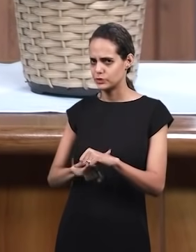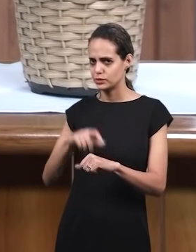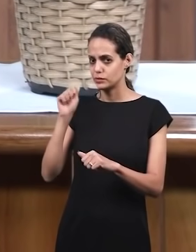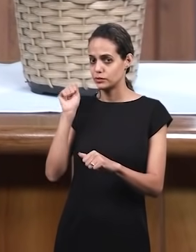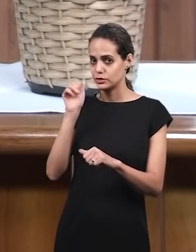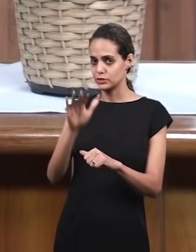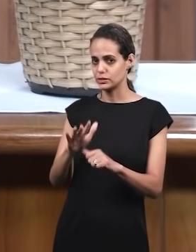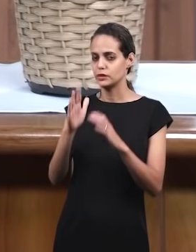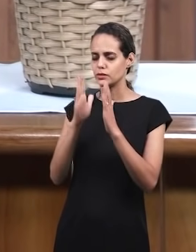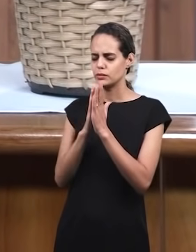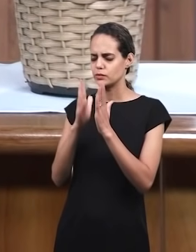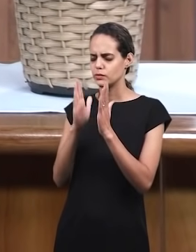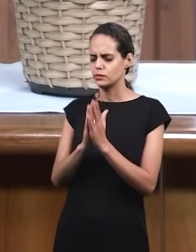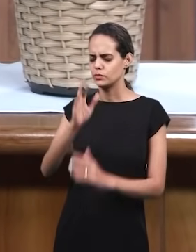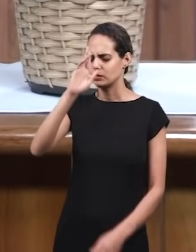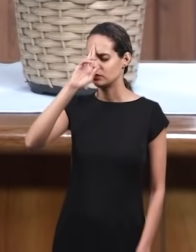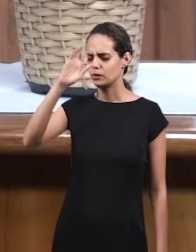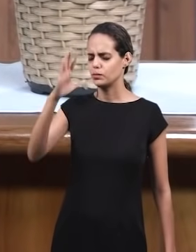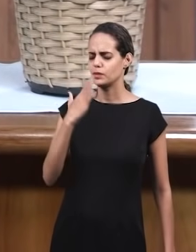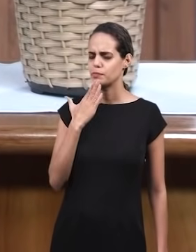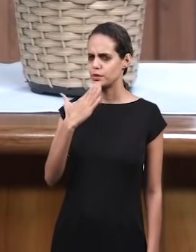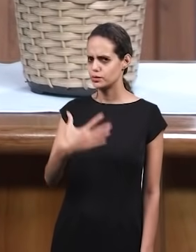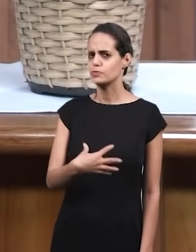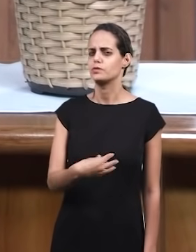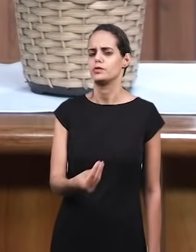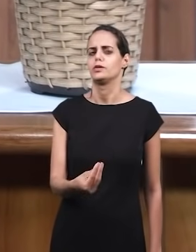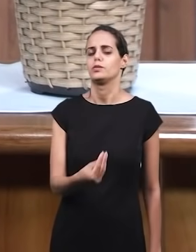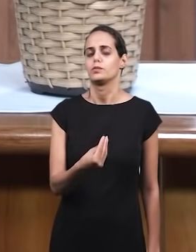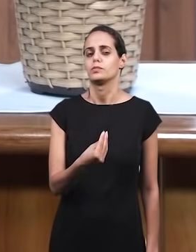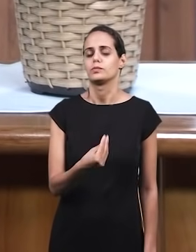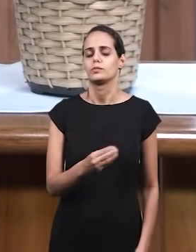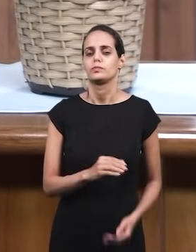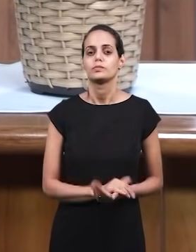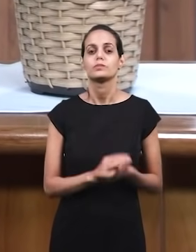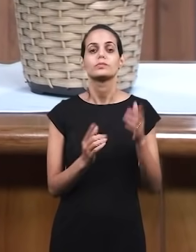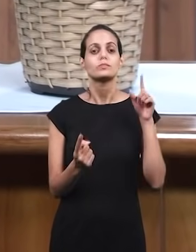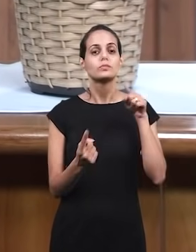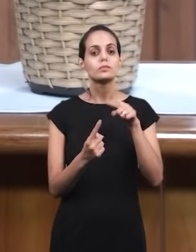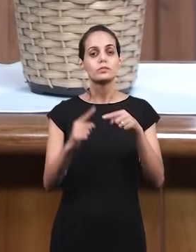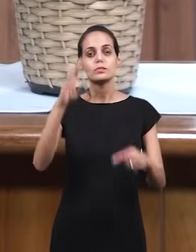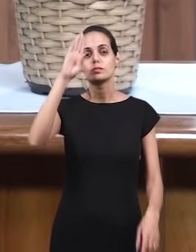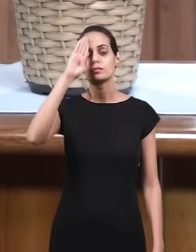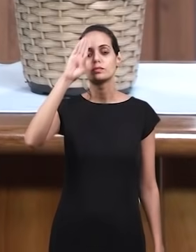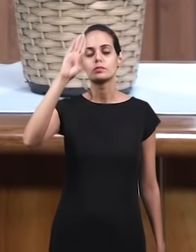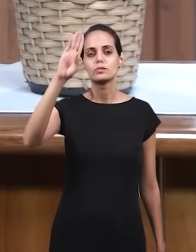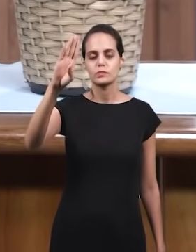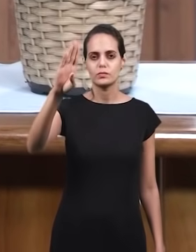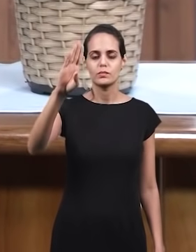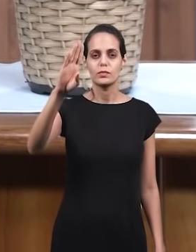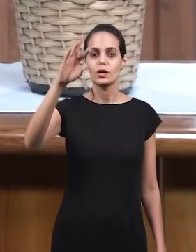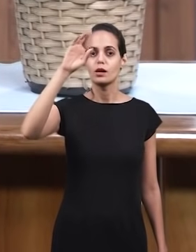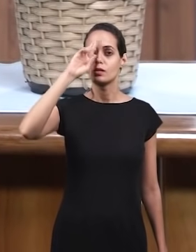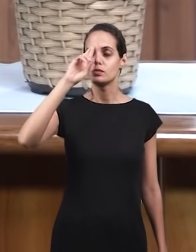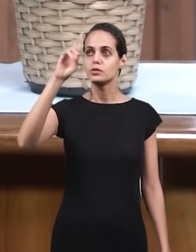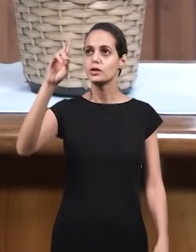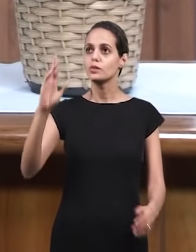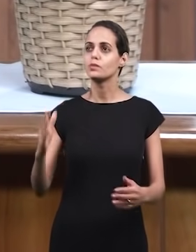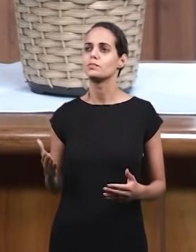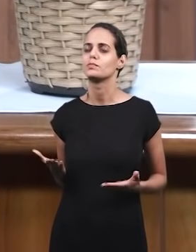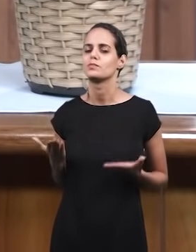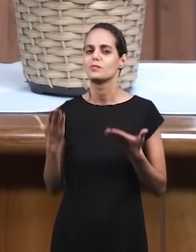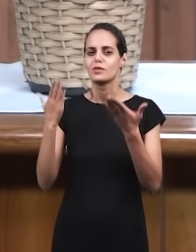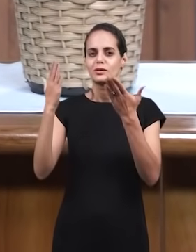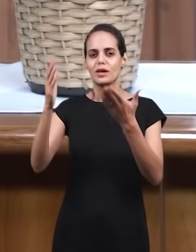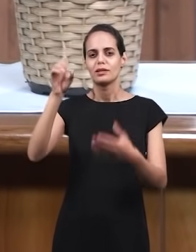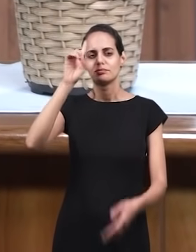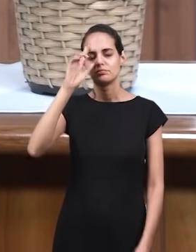E nós vemos que Ana orou ao Senhor pedindo aquele filho. O objetivo principal, ela falou assim: ao Senhor o darei